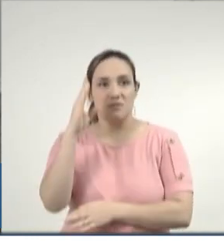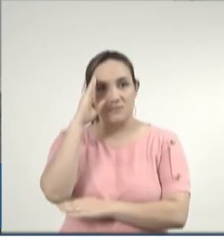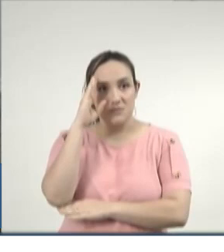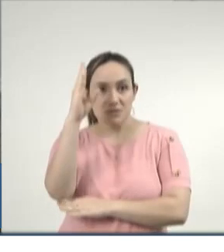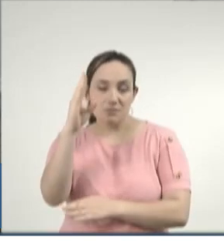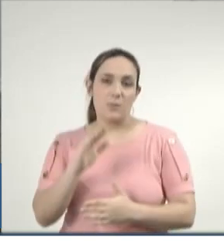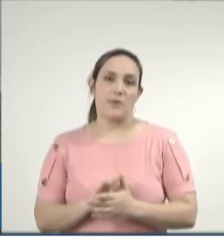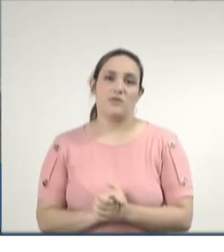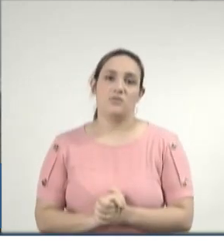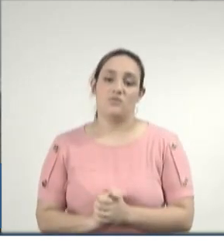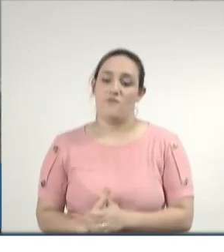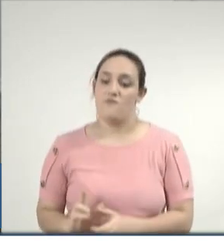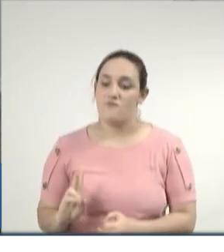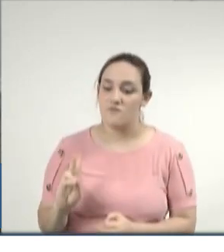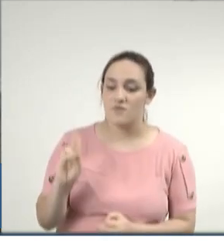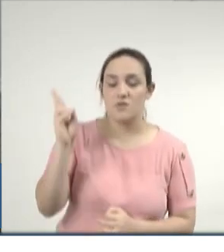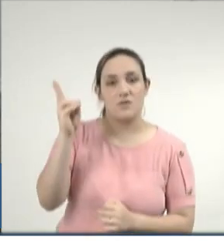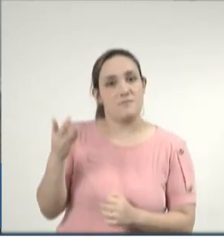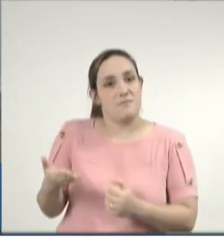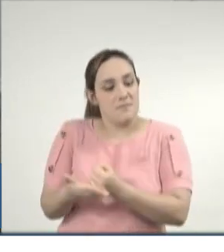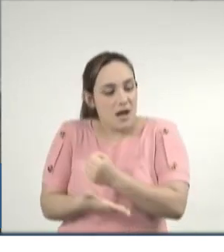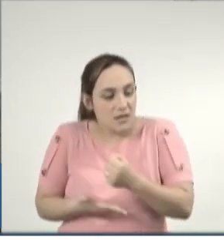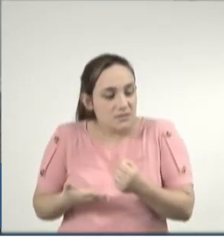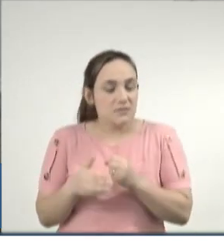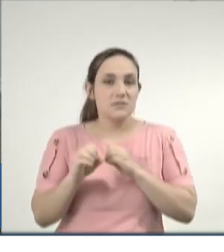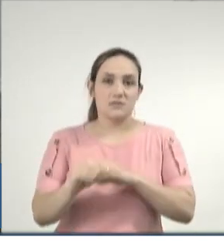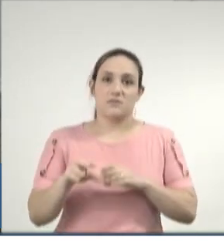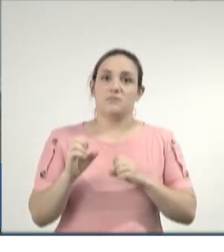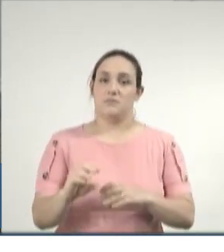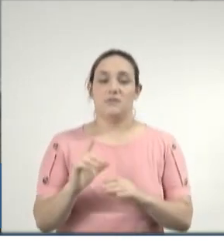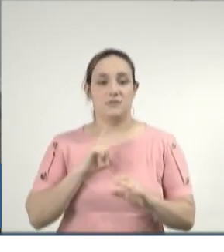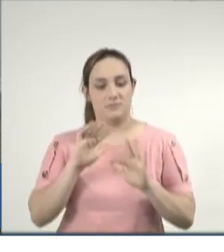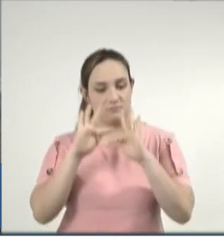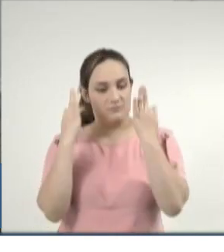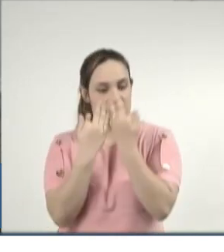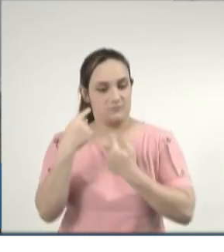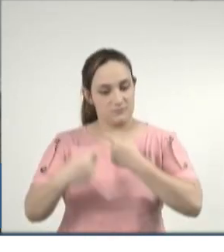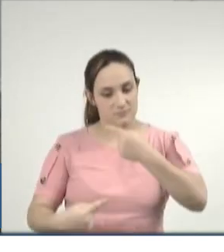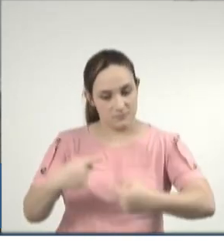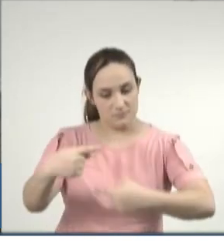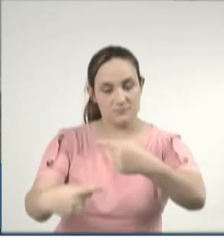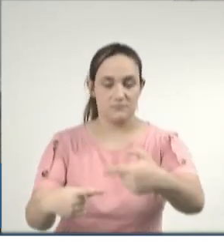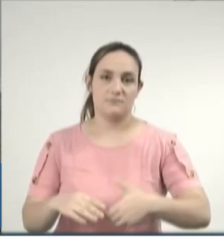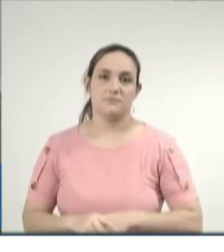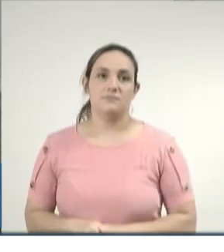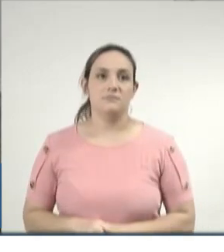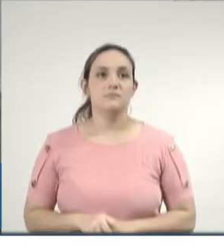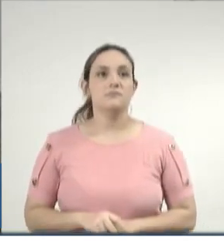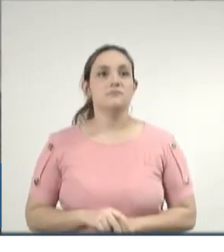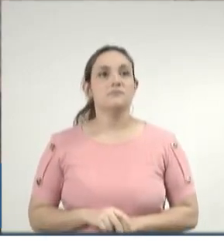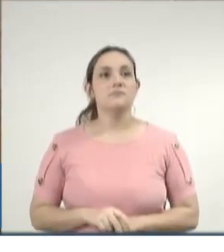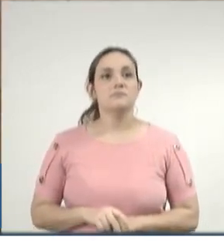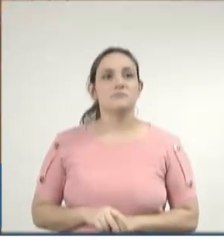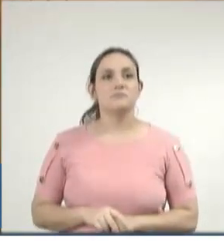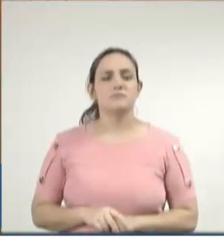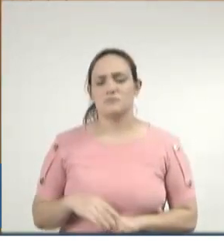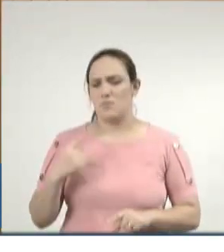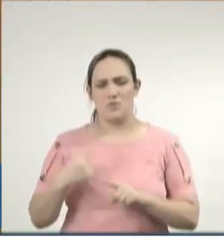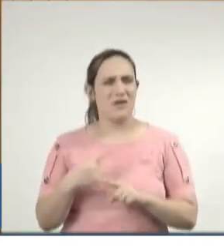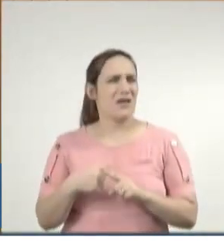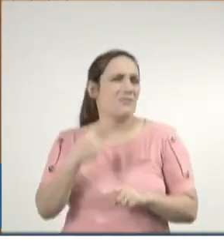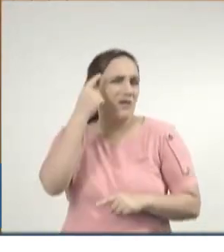nos valores, nos princípios, nas concepções que a gente está passando para as próximas gerações. Por que a gente tem isso? Que a mulher é que